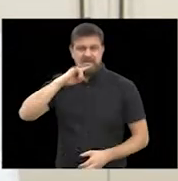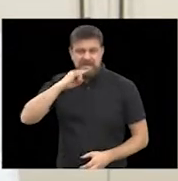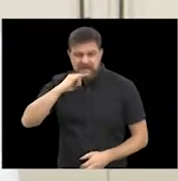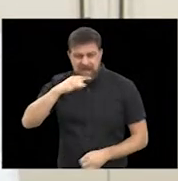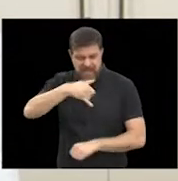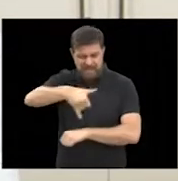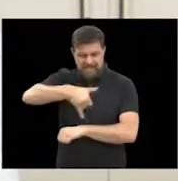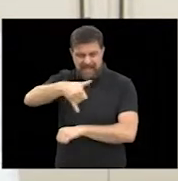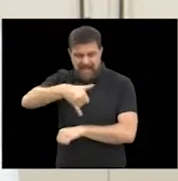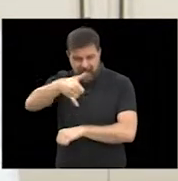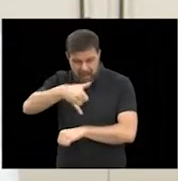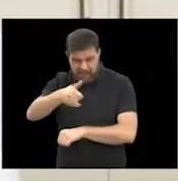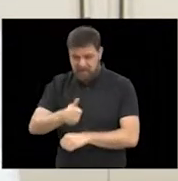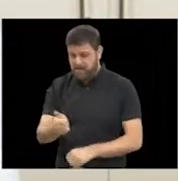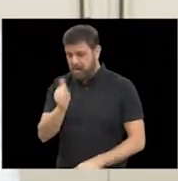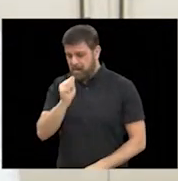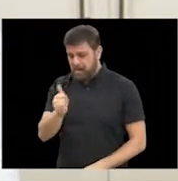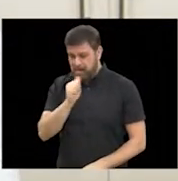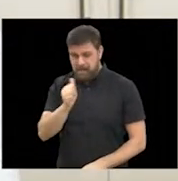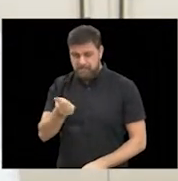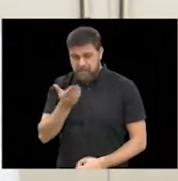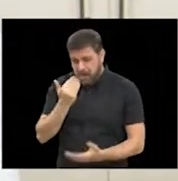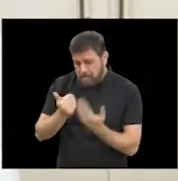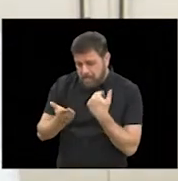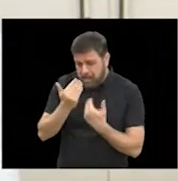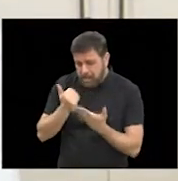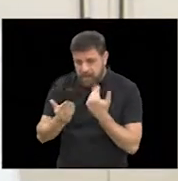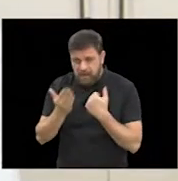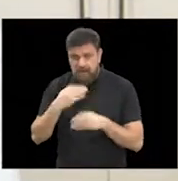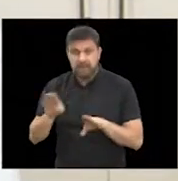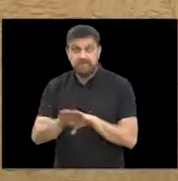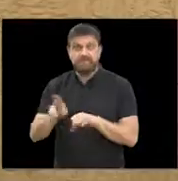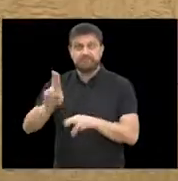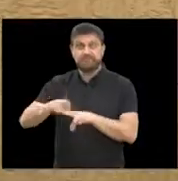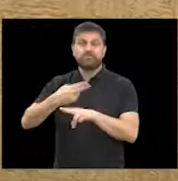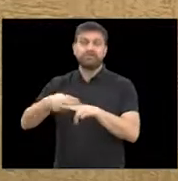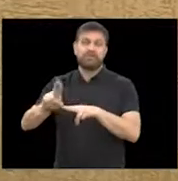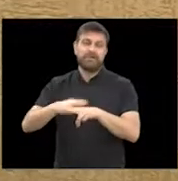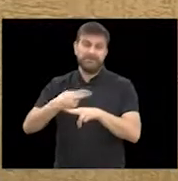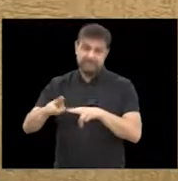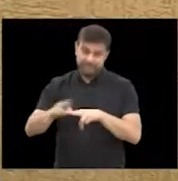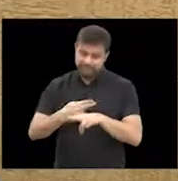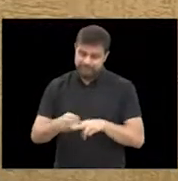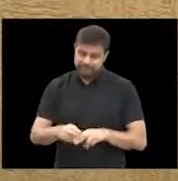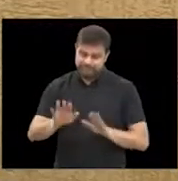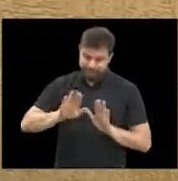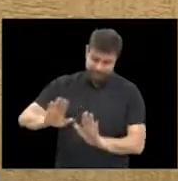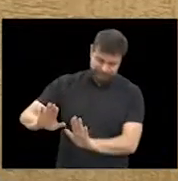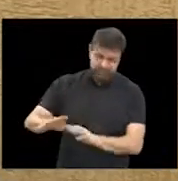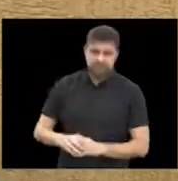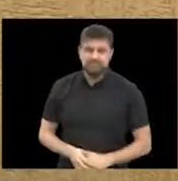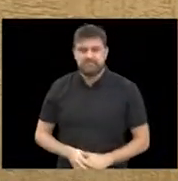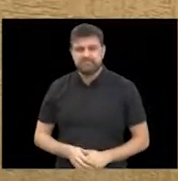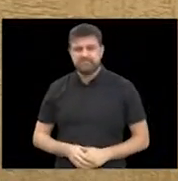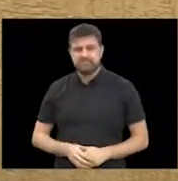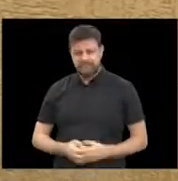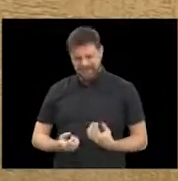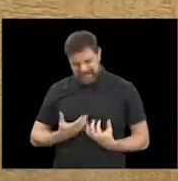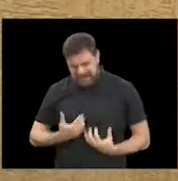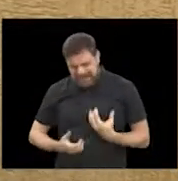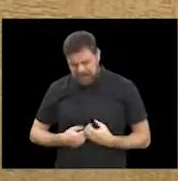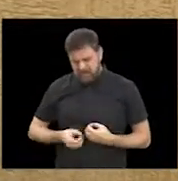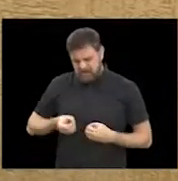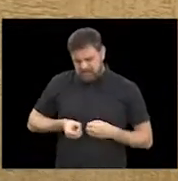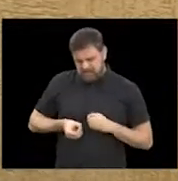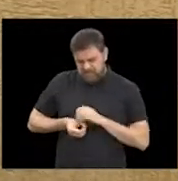gordura em excesso e também chocolates. Doutor, além da gastrite, da úlcera,